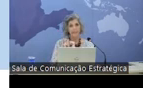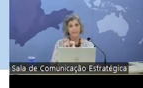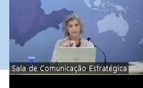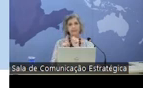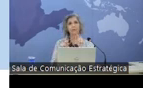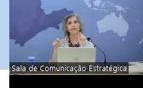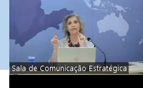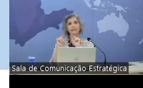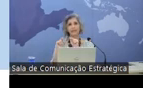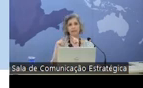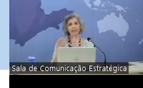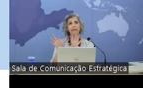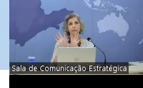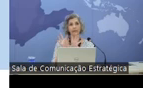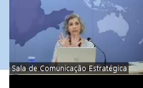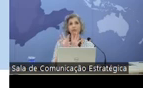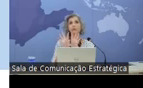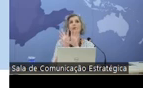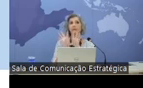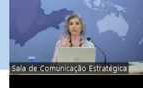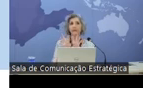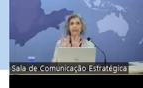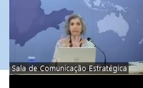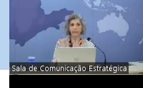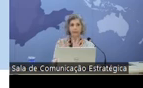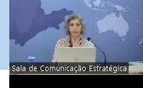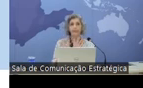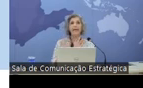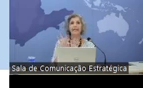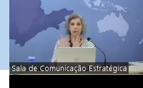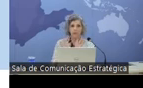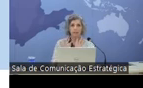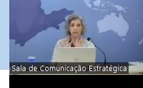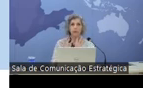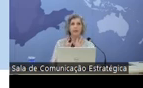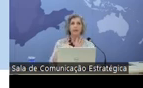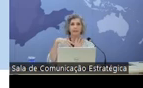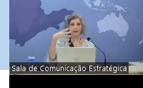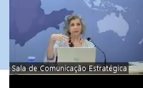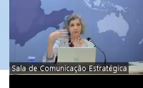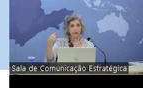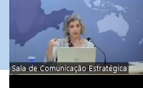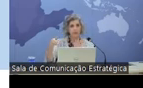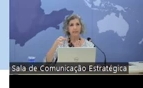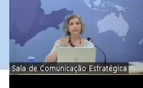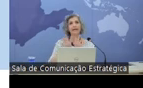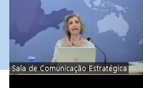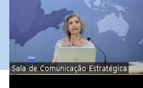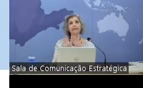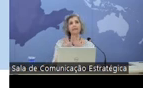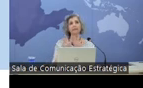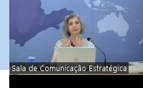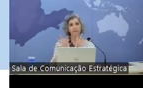primeira semana do mês tá então quando elas entraram naquele momento é uma fotografia daquele momento Ele é dinâmico eu sei que a vida é dinâmica